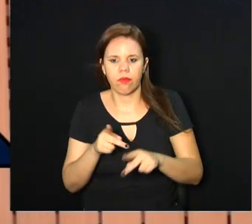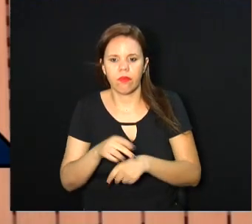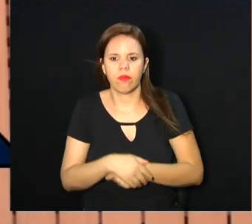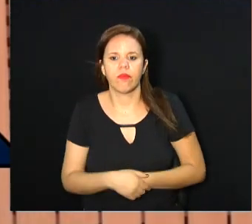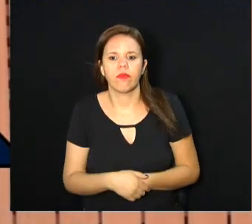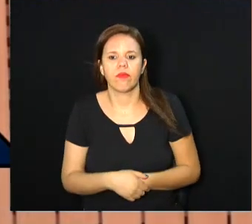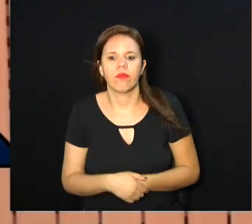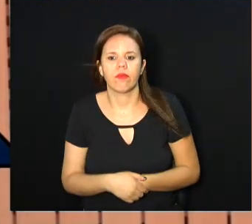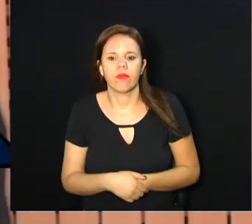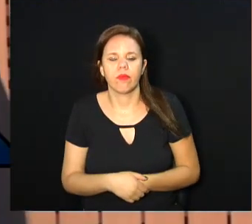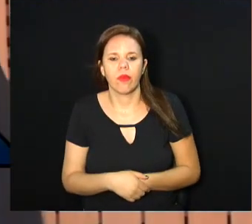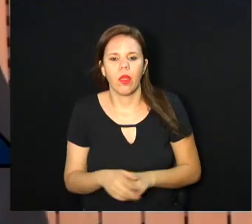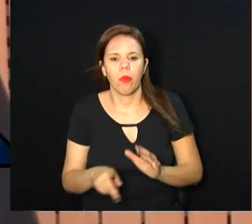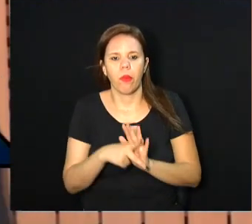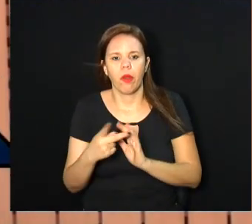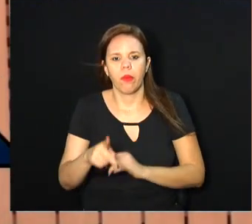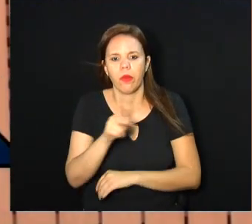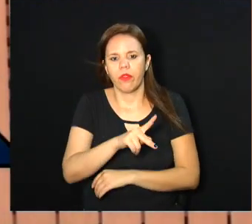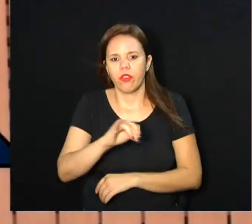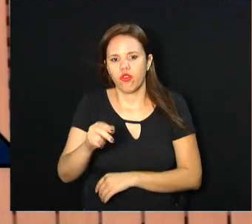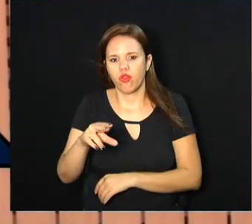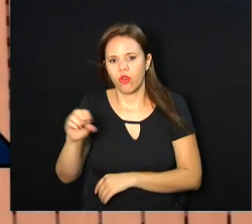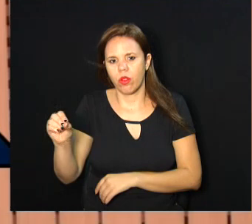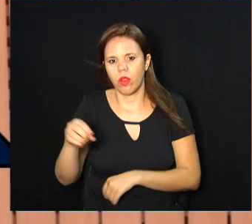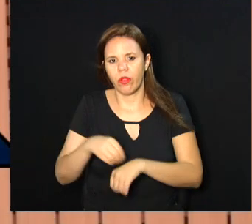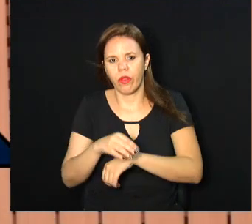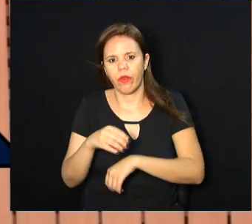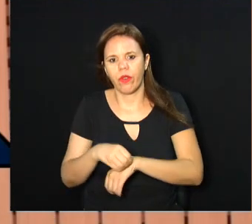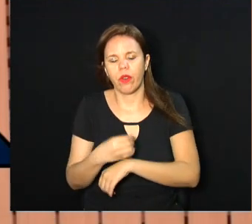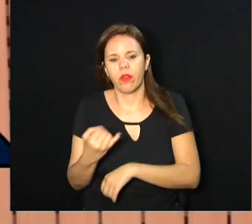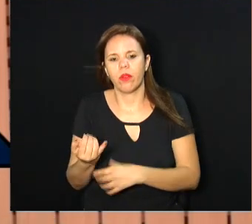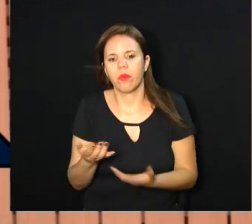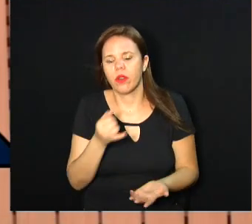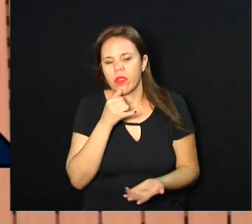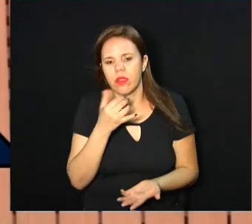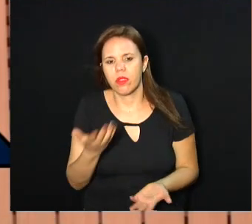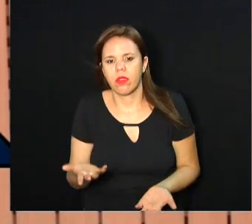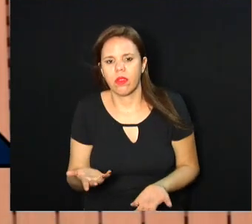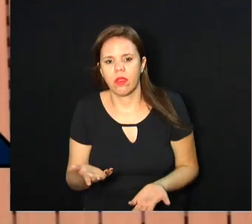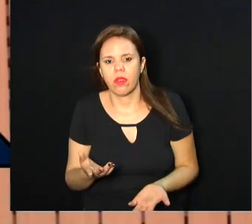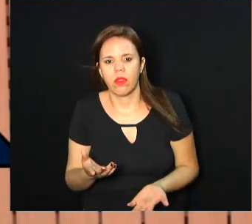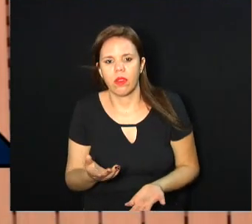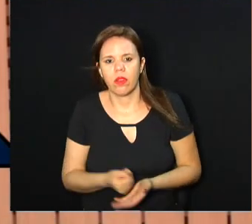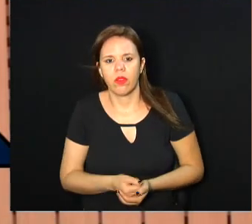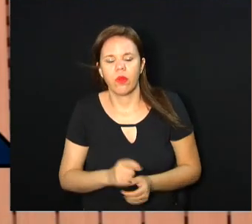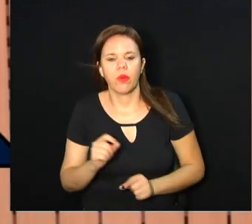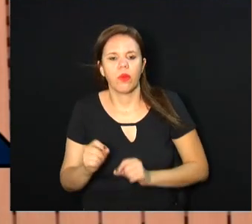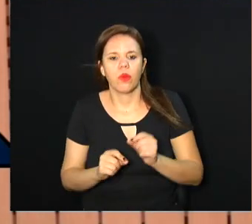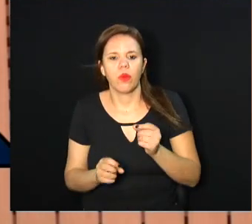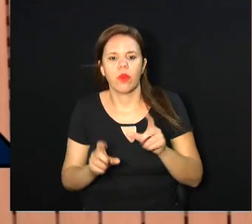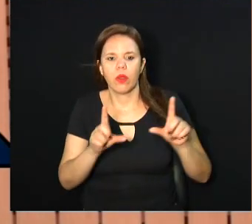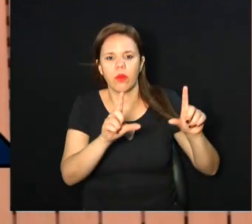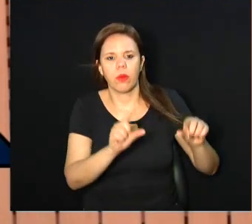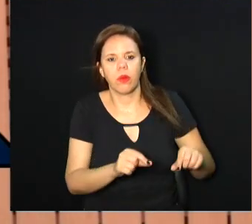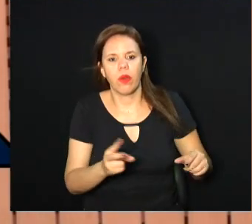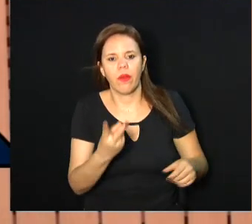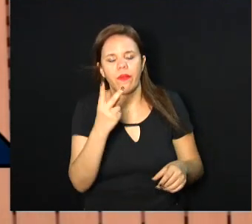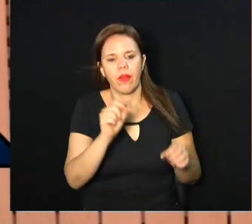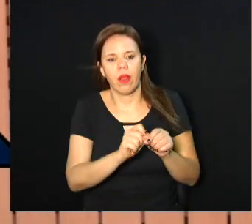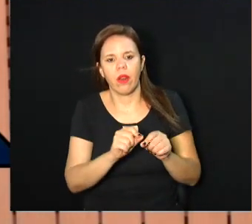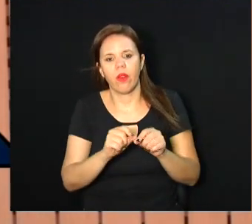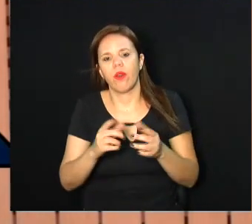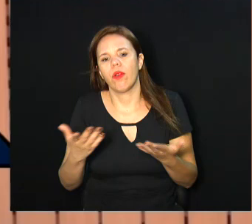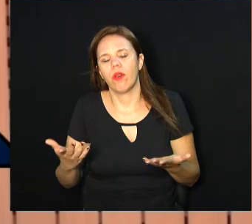O próprio professor Juliano trouxe aqui informações, por exemplo, inclusive do que vem caindo os custos de